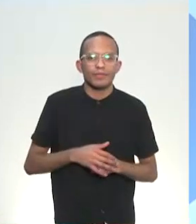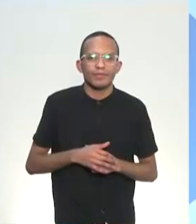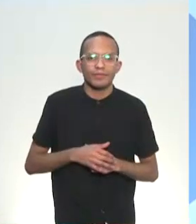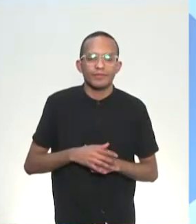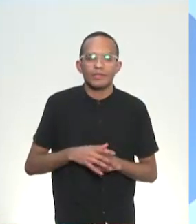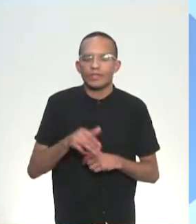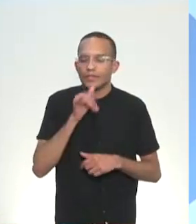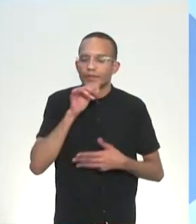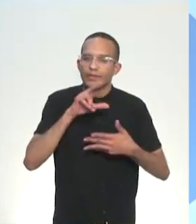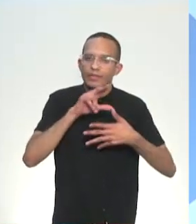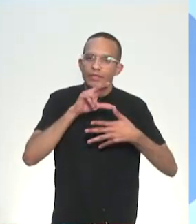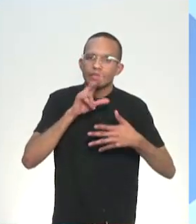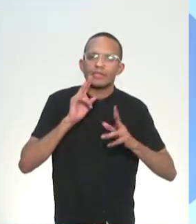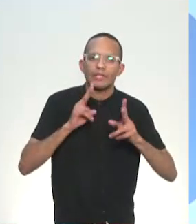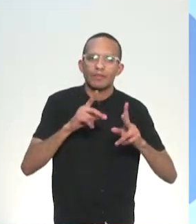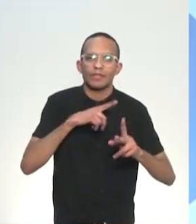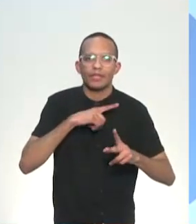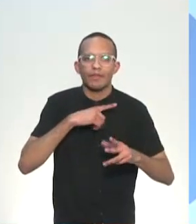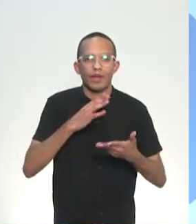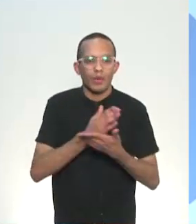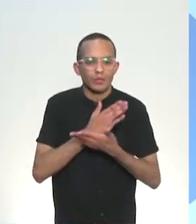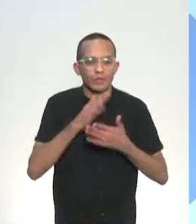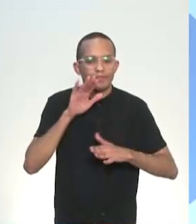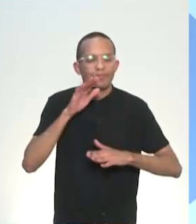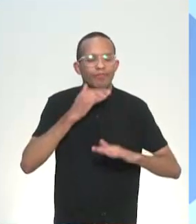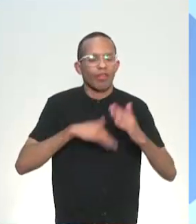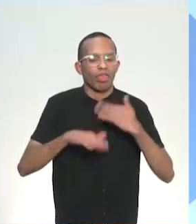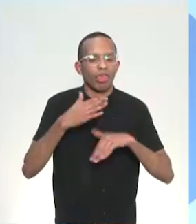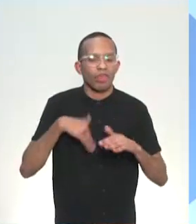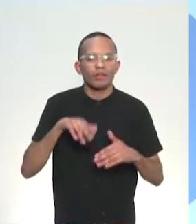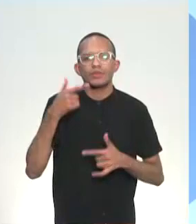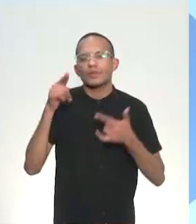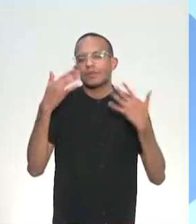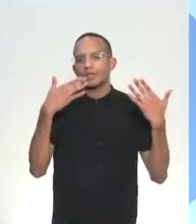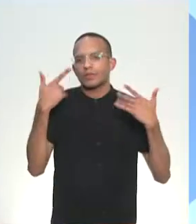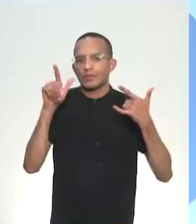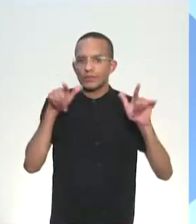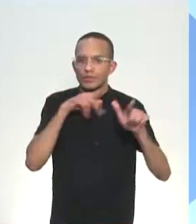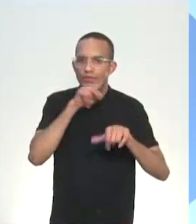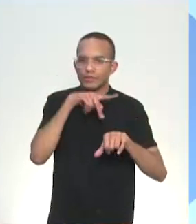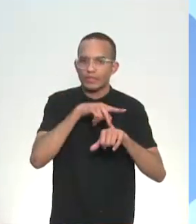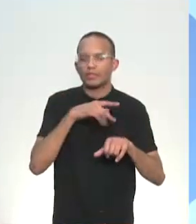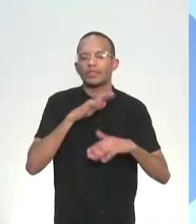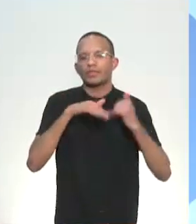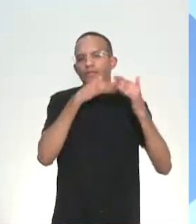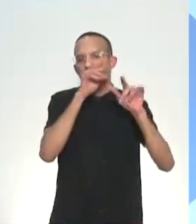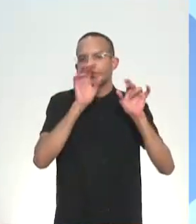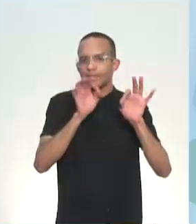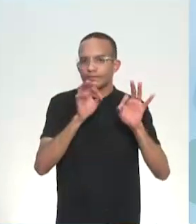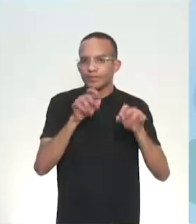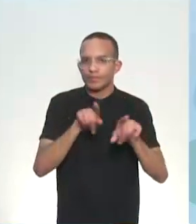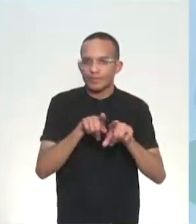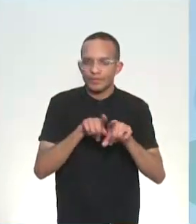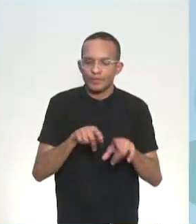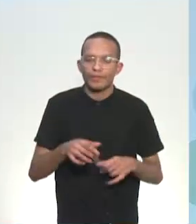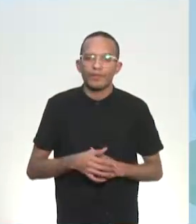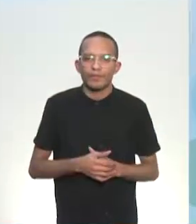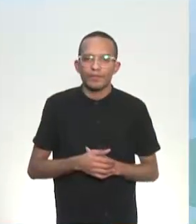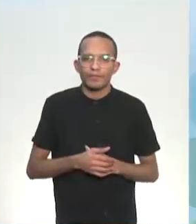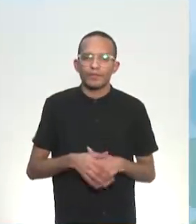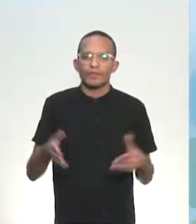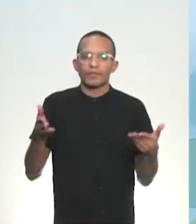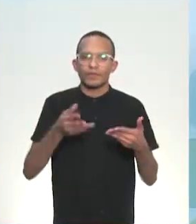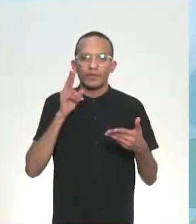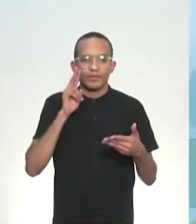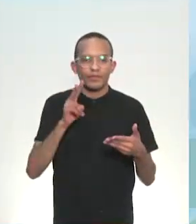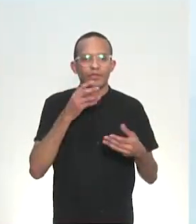se a América Latina tivesse sempre alguns passos atrás do resto dos países desenvolvidos. Exatamente, né? Bom, vamos ver